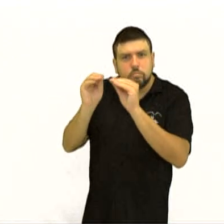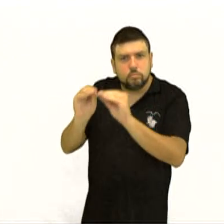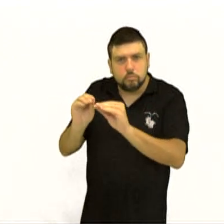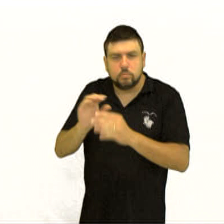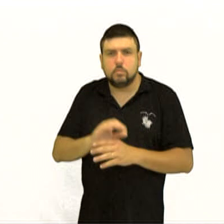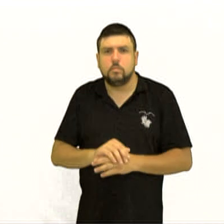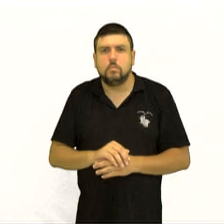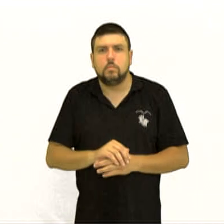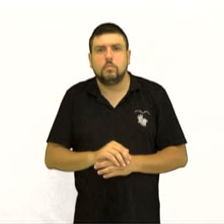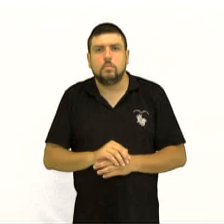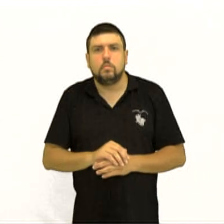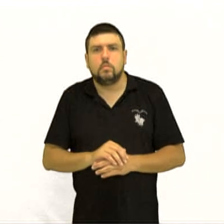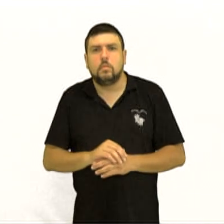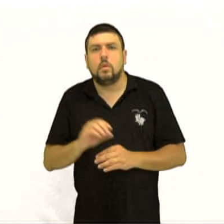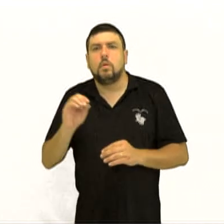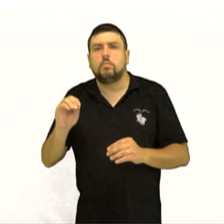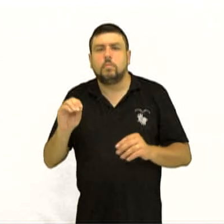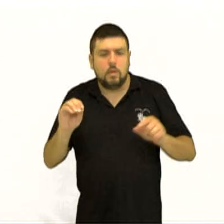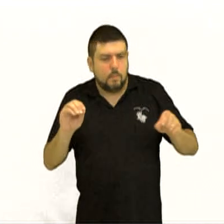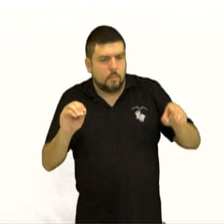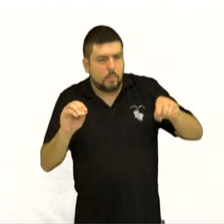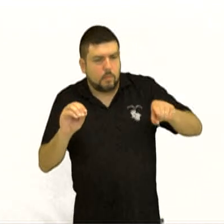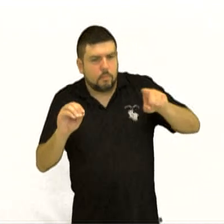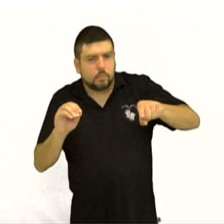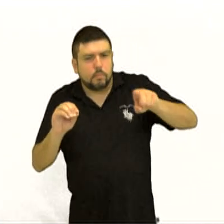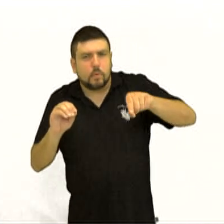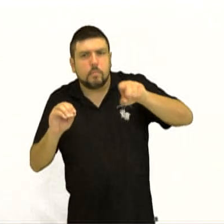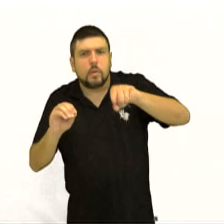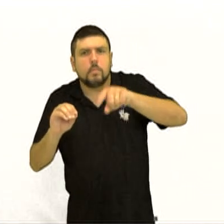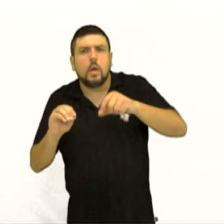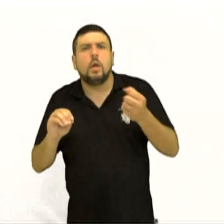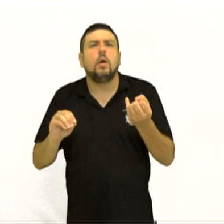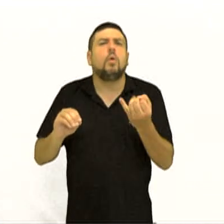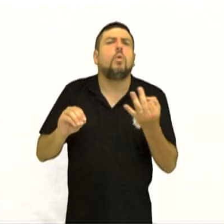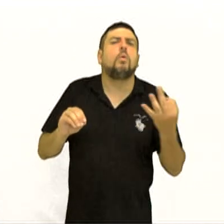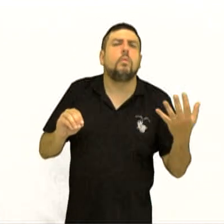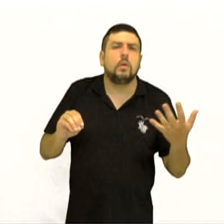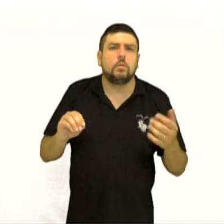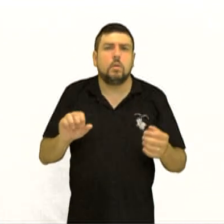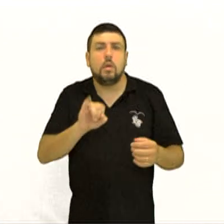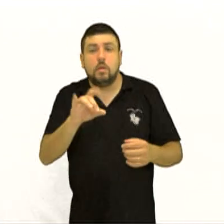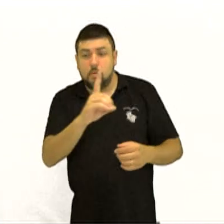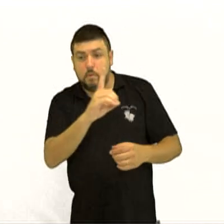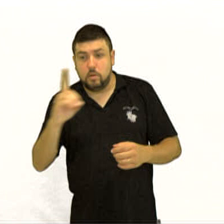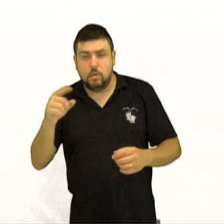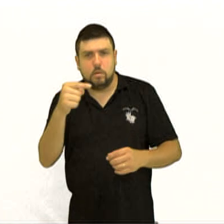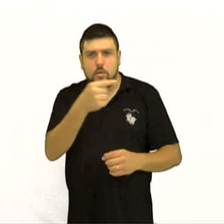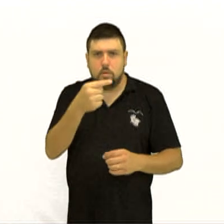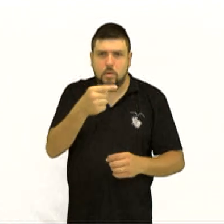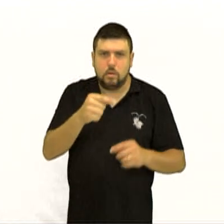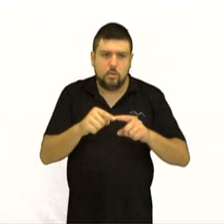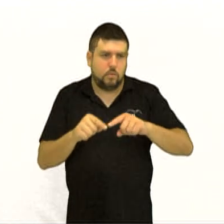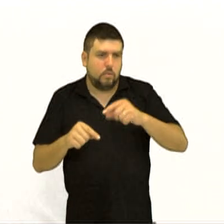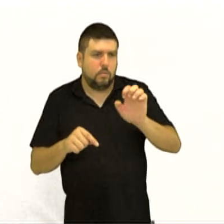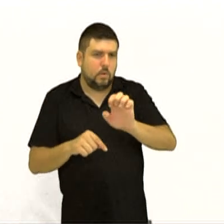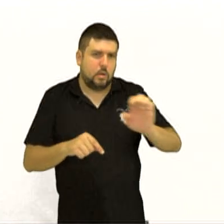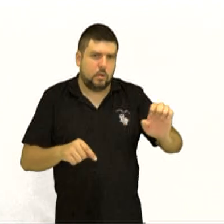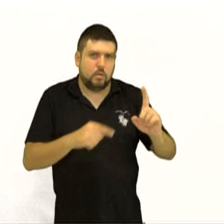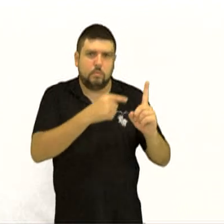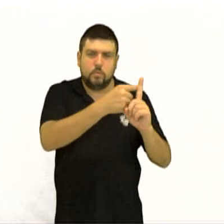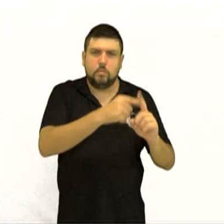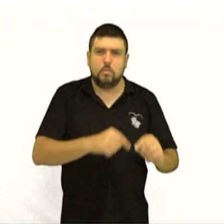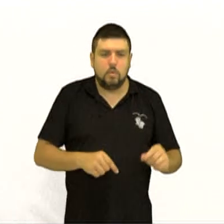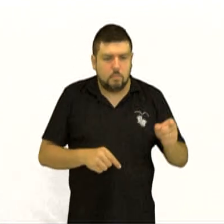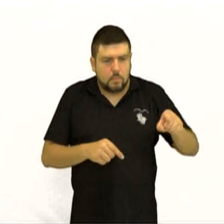esquerda, positivo. Então, menos 5. Então, 0 mais menos 5, menos 5. Então, temos aí o número em notação científica